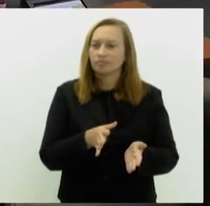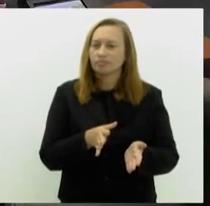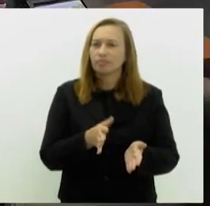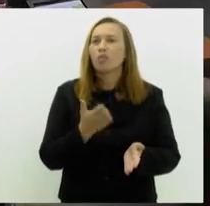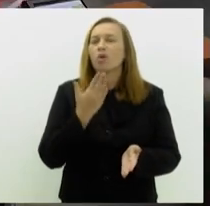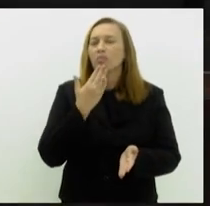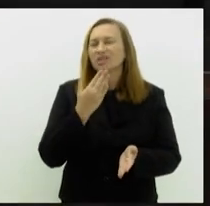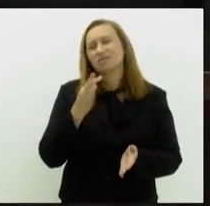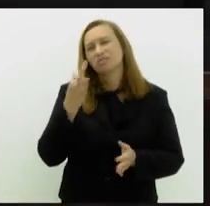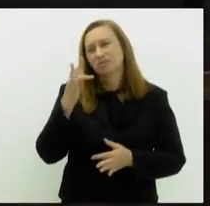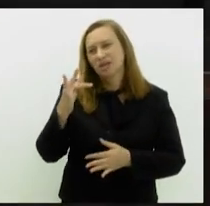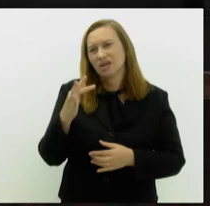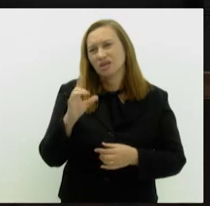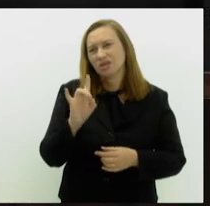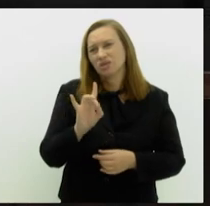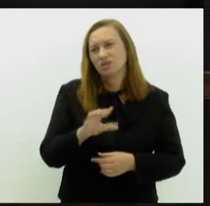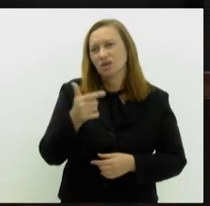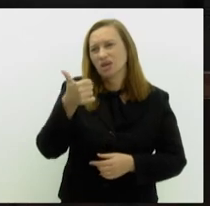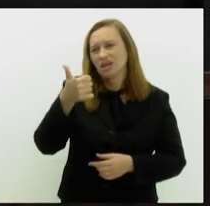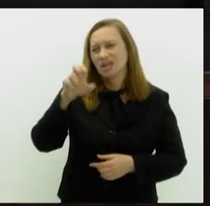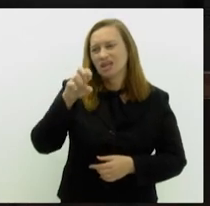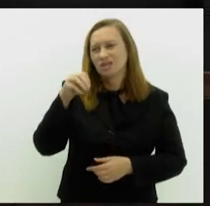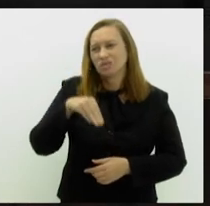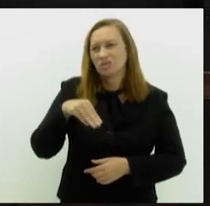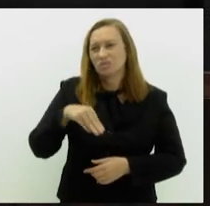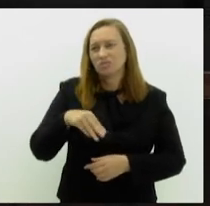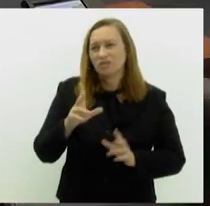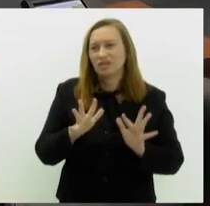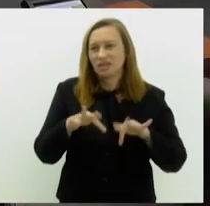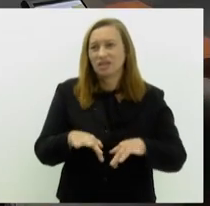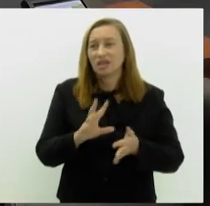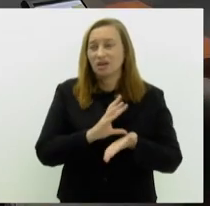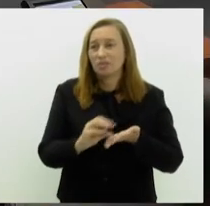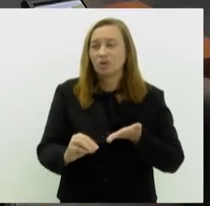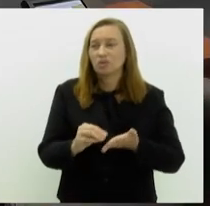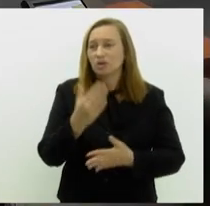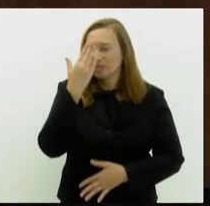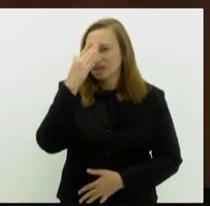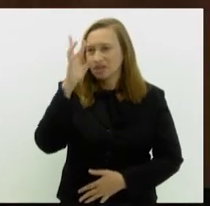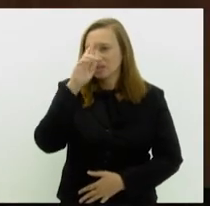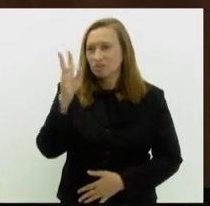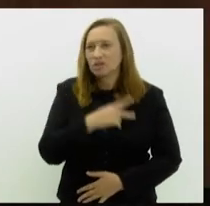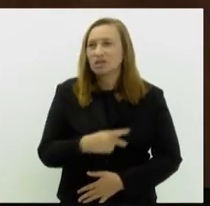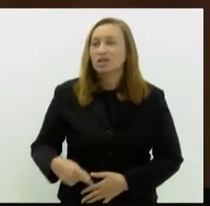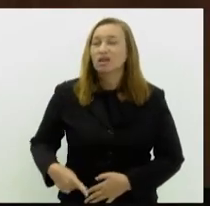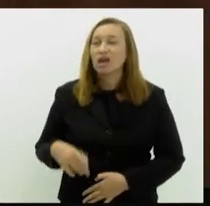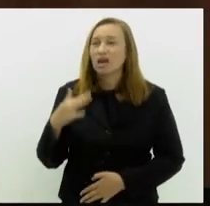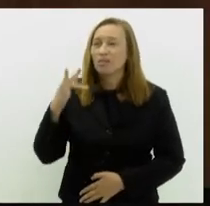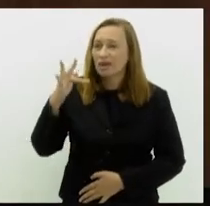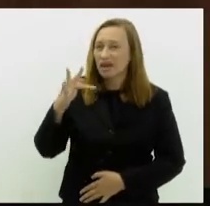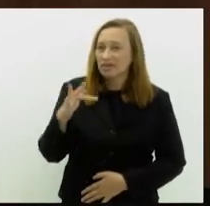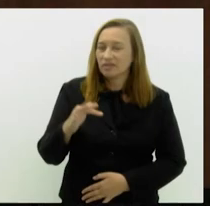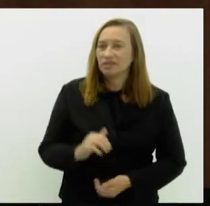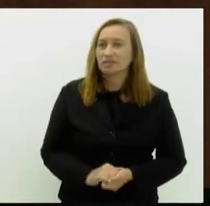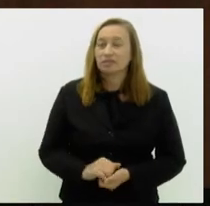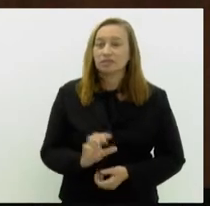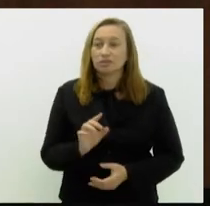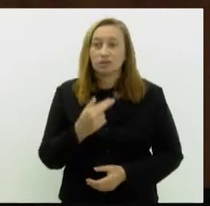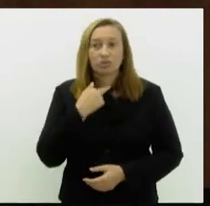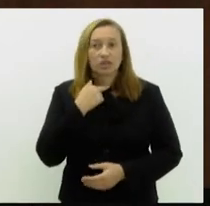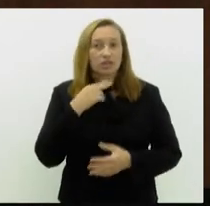Pediria que fosse breve, porque só temos 15 minutos para terminar a pauta. Obrigado, presidente. Serei breve, mas não poderia deixar de